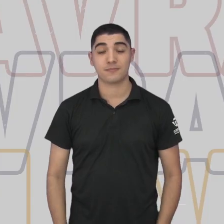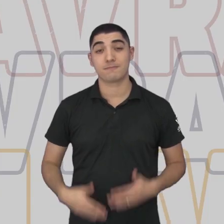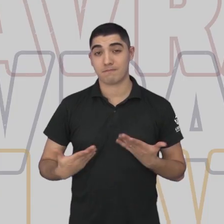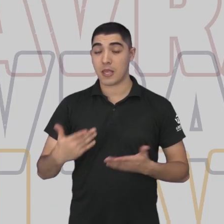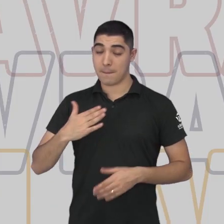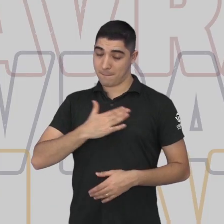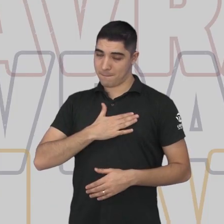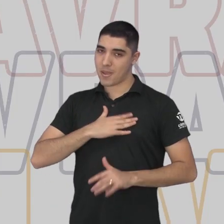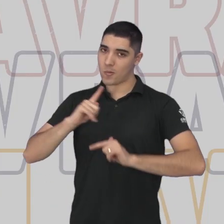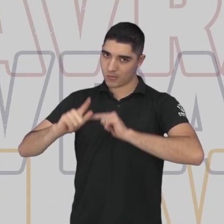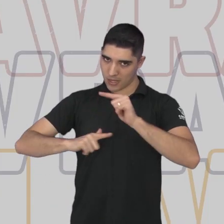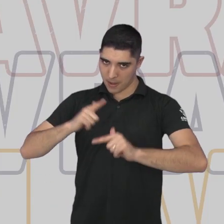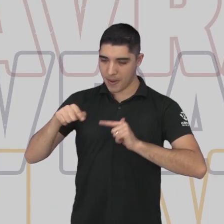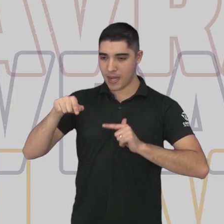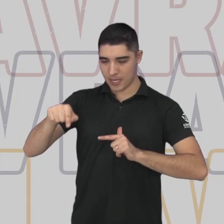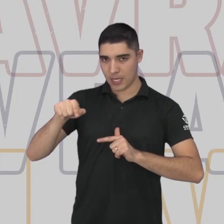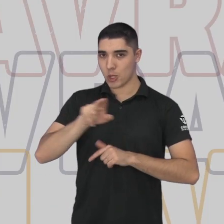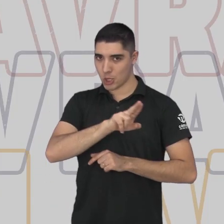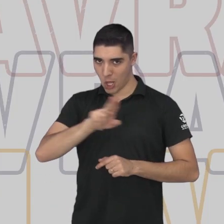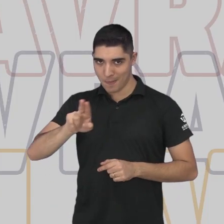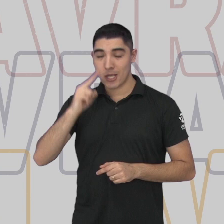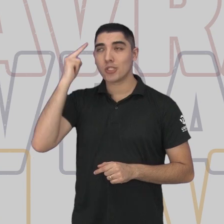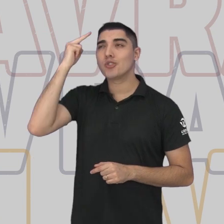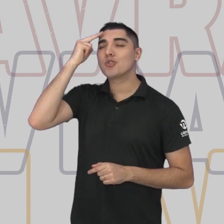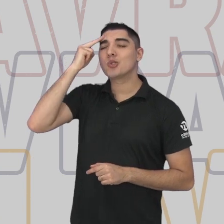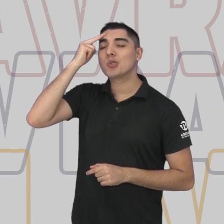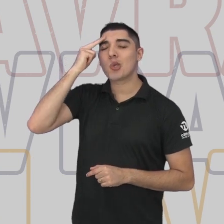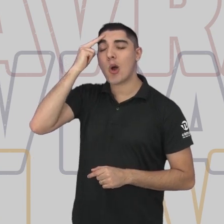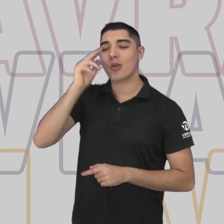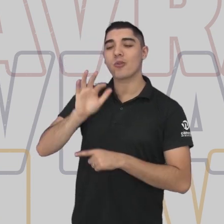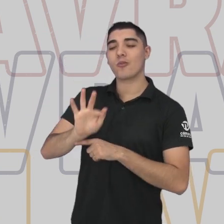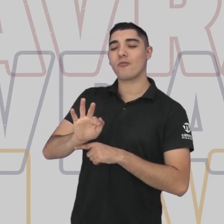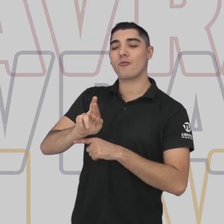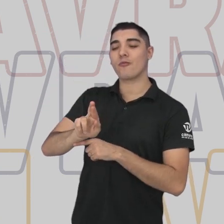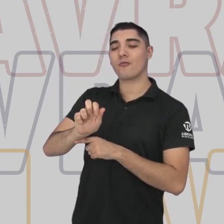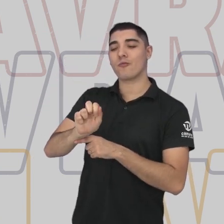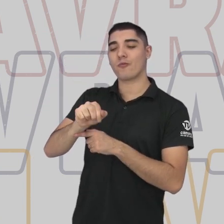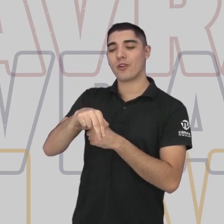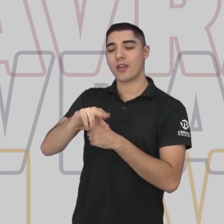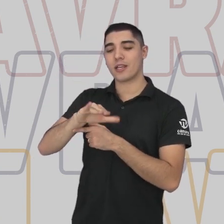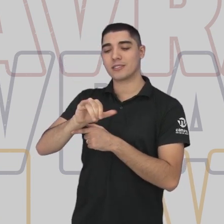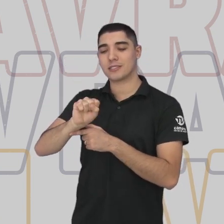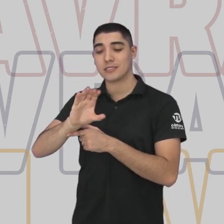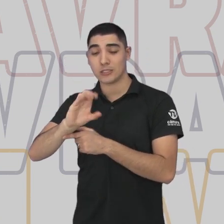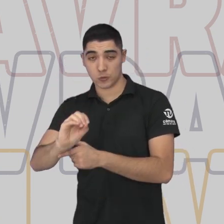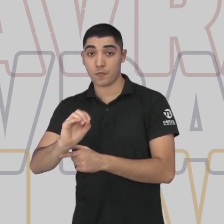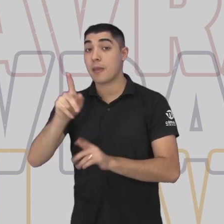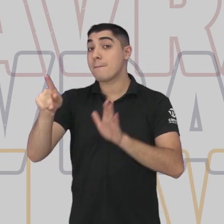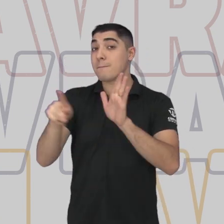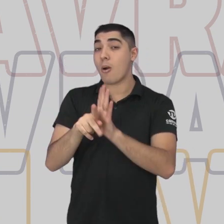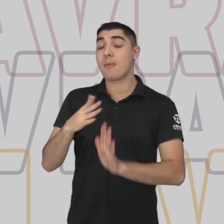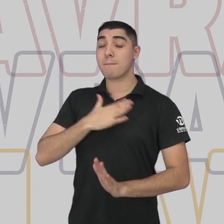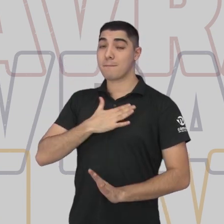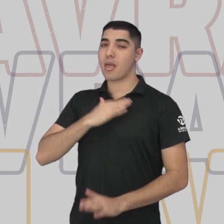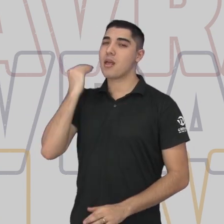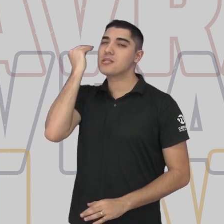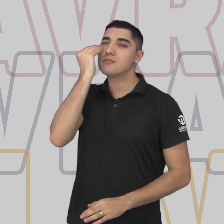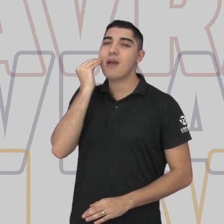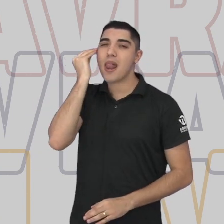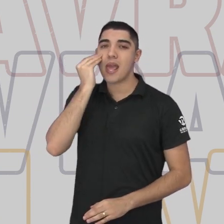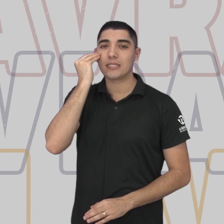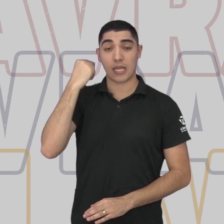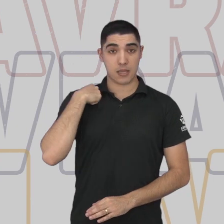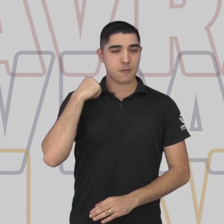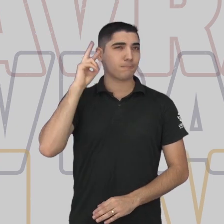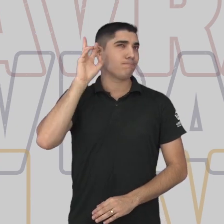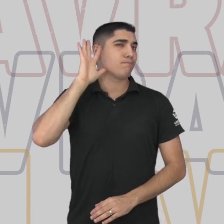Esse meu trabalho, né, o Sonho de Francisco, nasceu com uma experiência que eu tive, né, de pensar